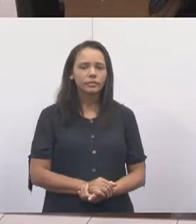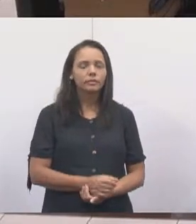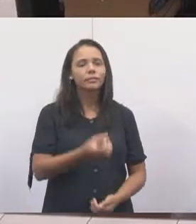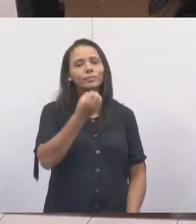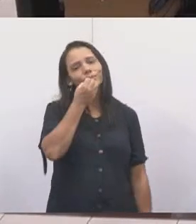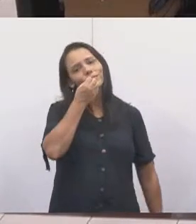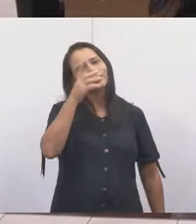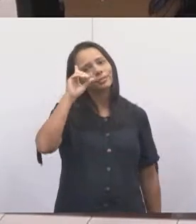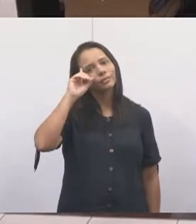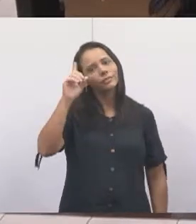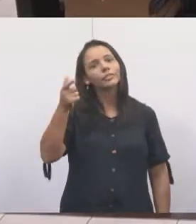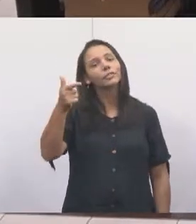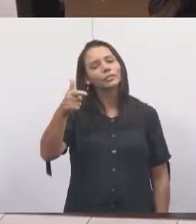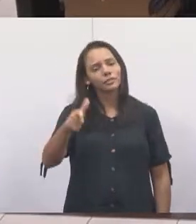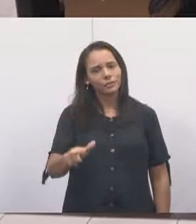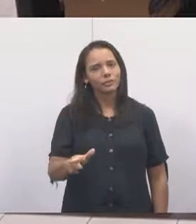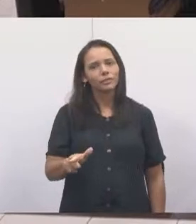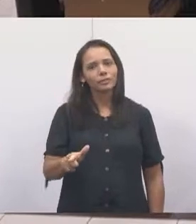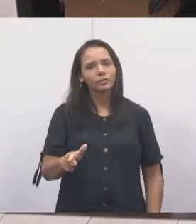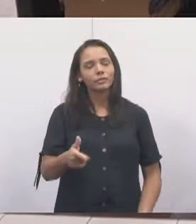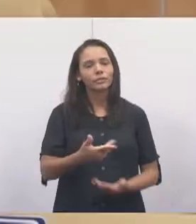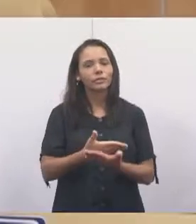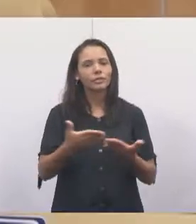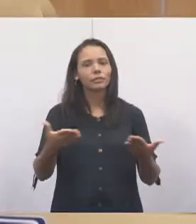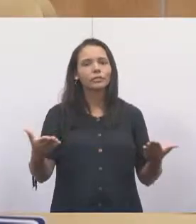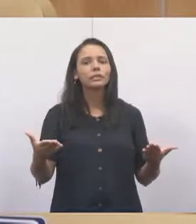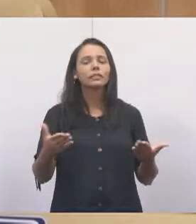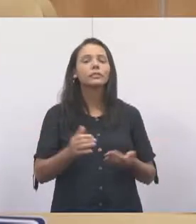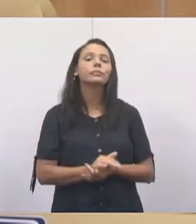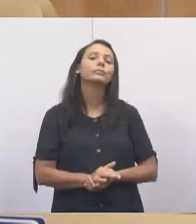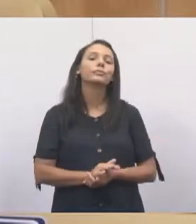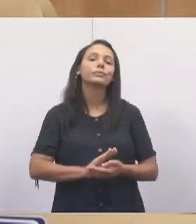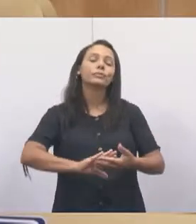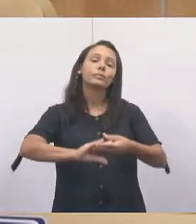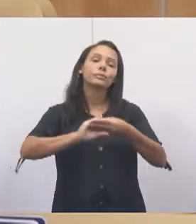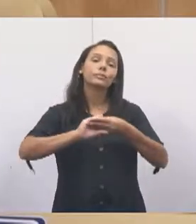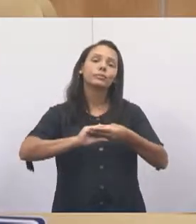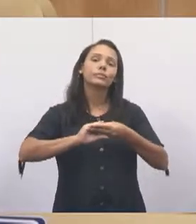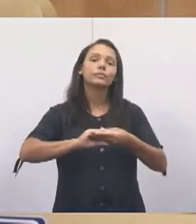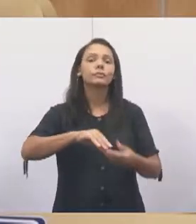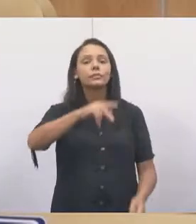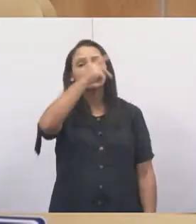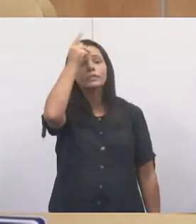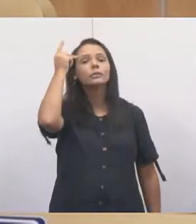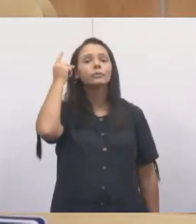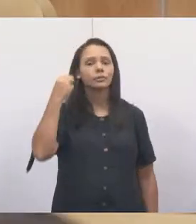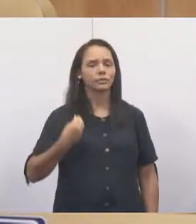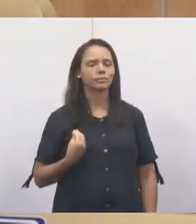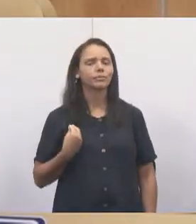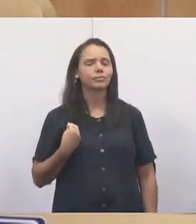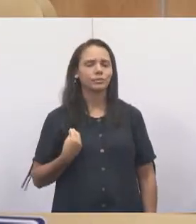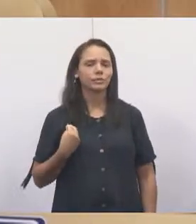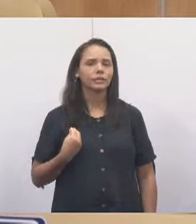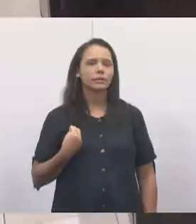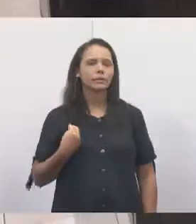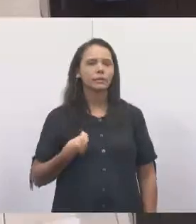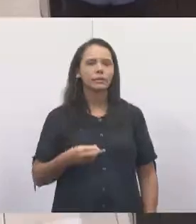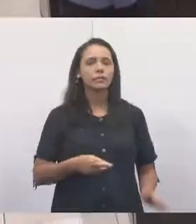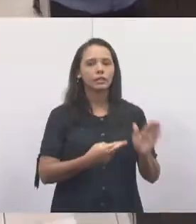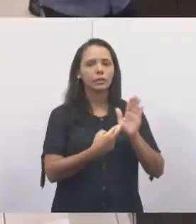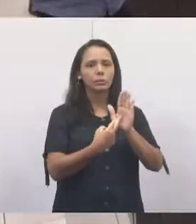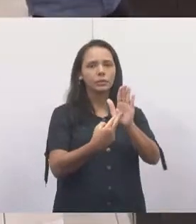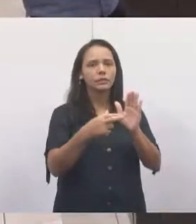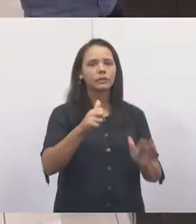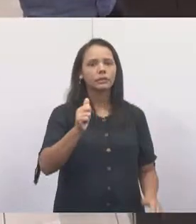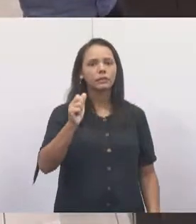Bom dia mais uma vez a todos que nos acompanham. Quero cumprimentar vocês que estão aqui nas galerias. Em nome do Adilson, cumprimentar o